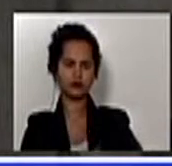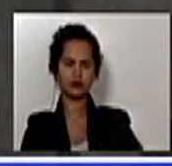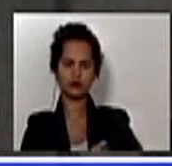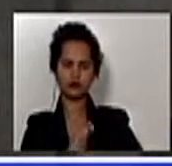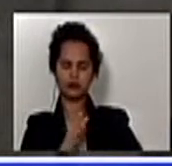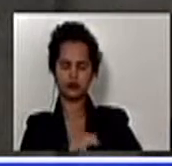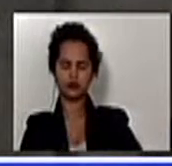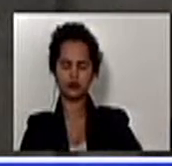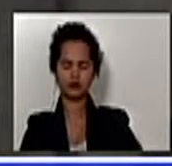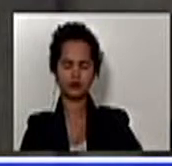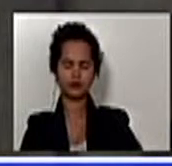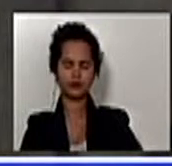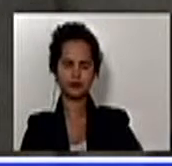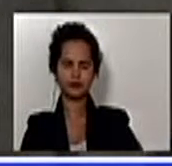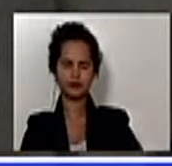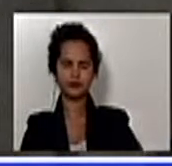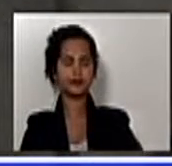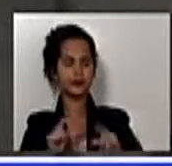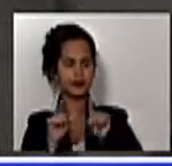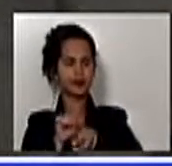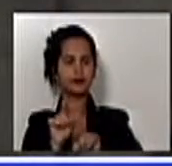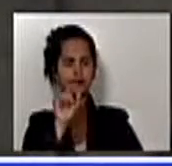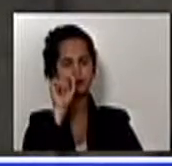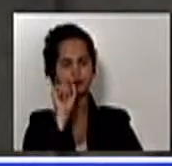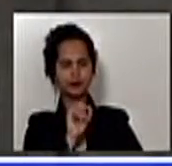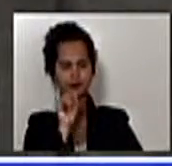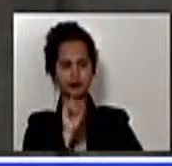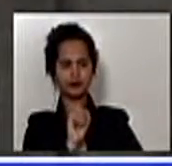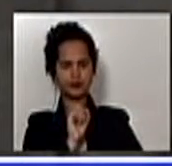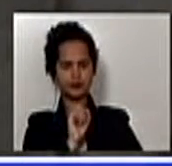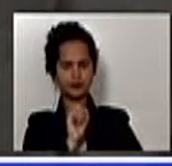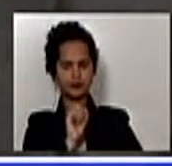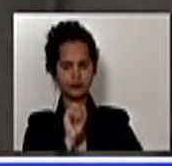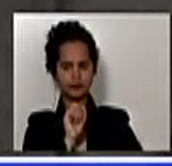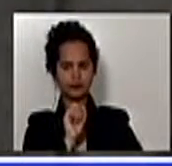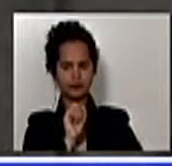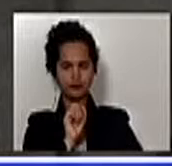Nacional. Também tivemos crescimento